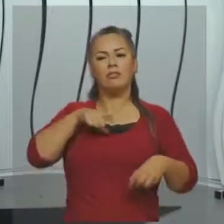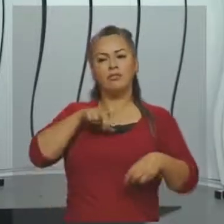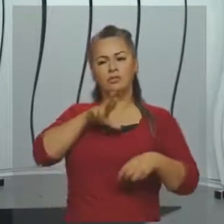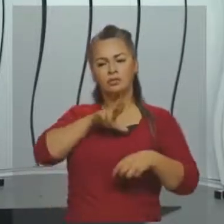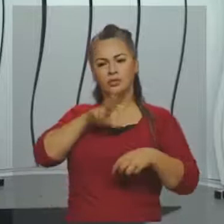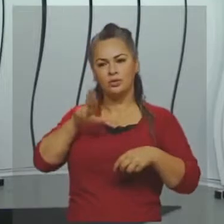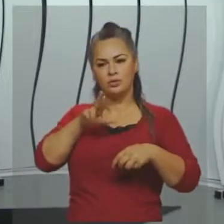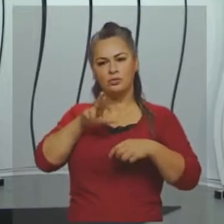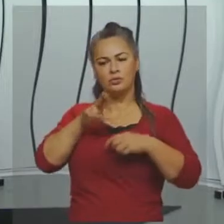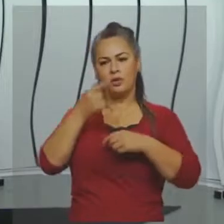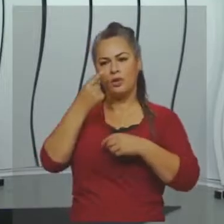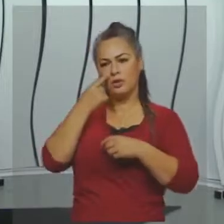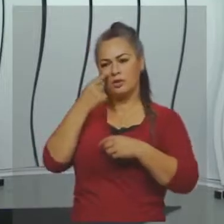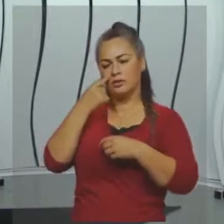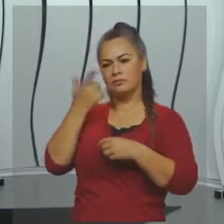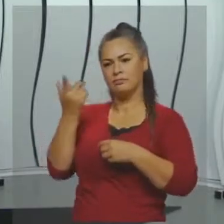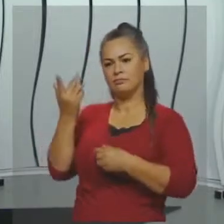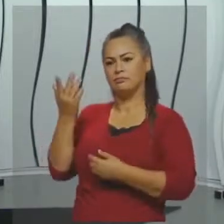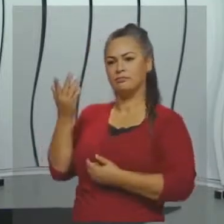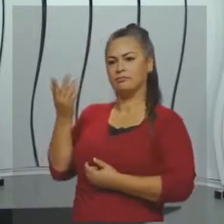renal.